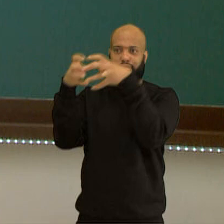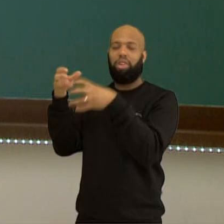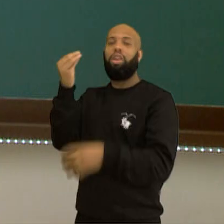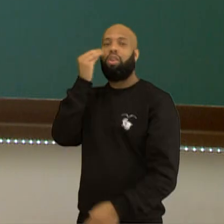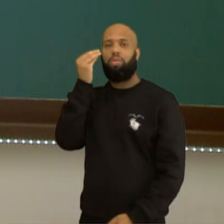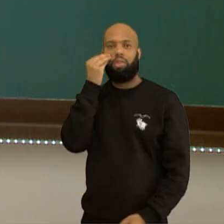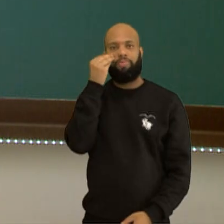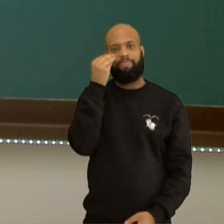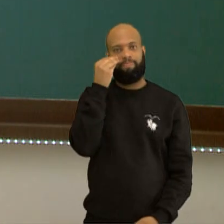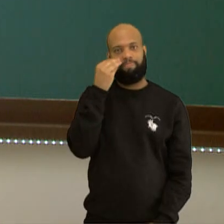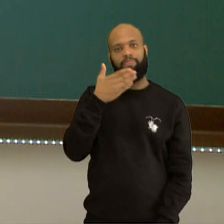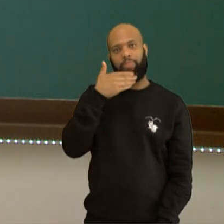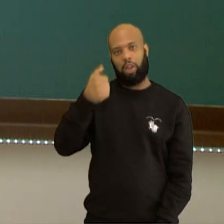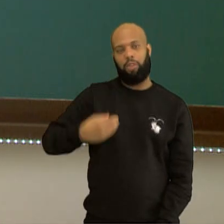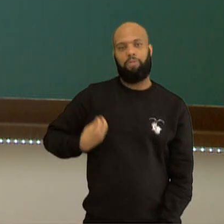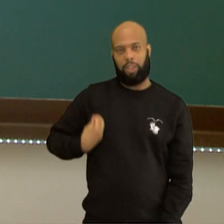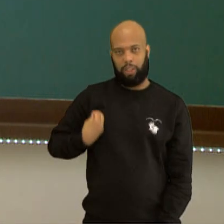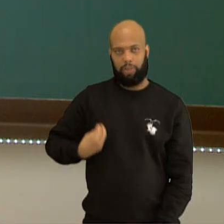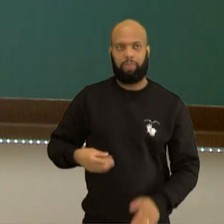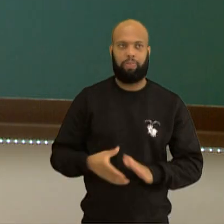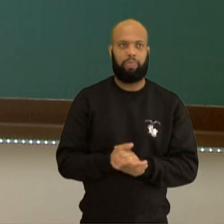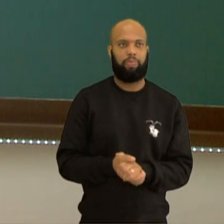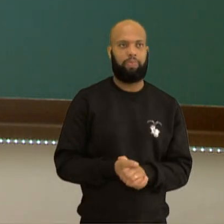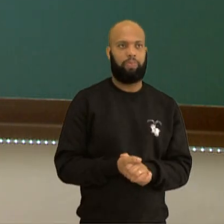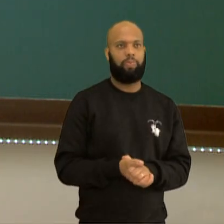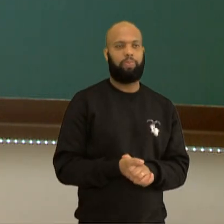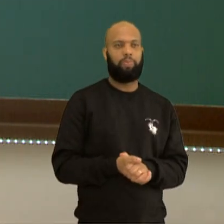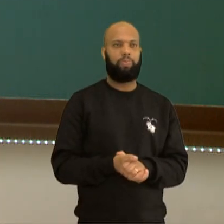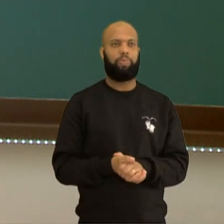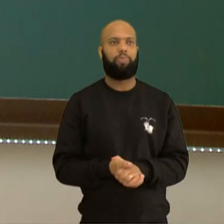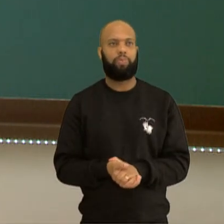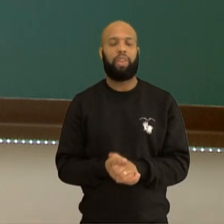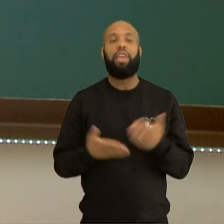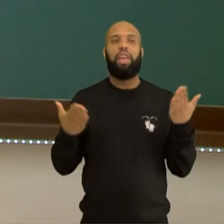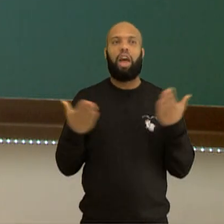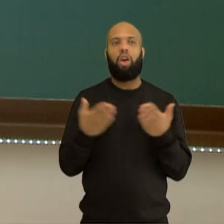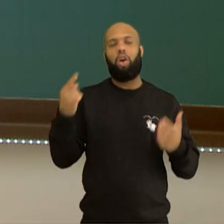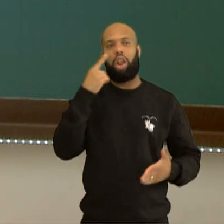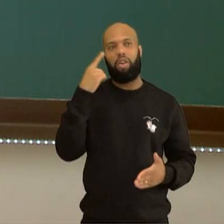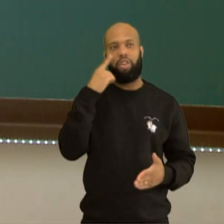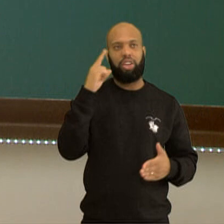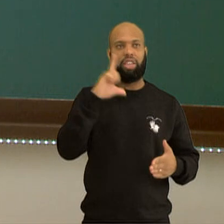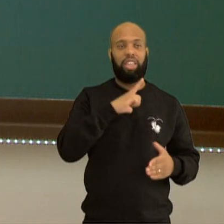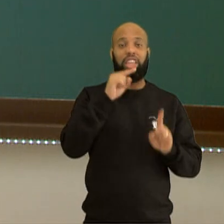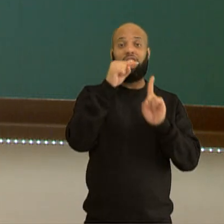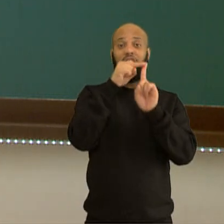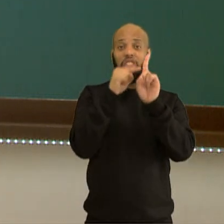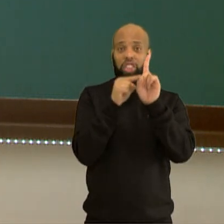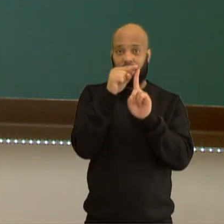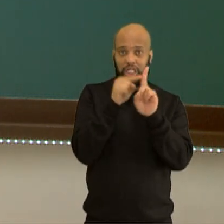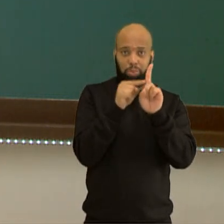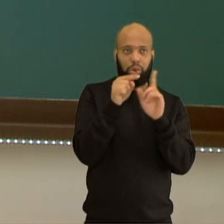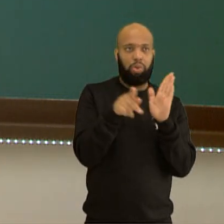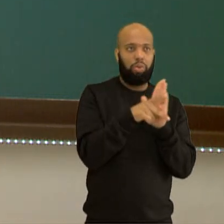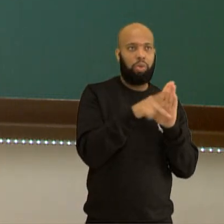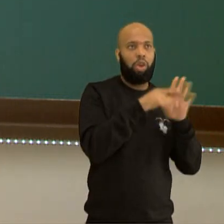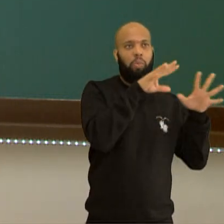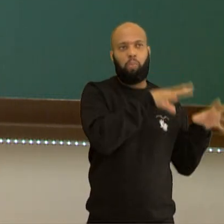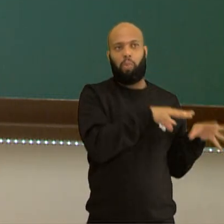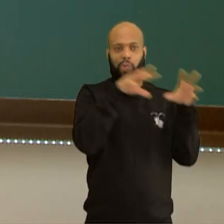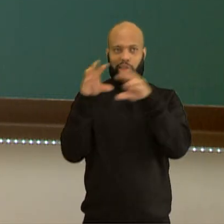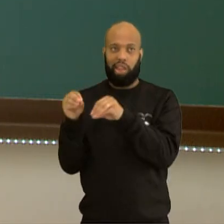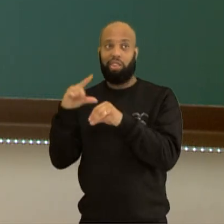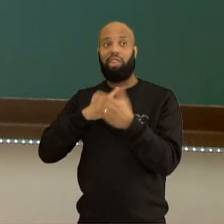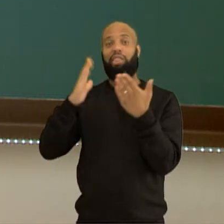buscar melhores condições de vida em outras partes, certo? E aí vamos pensar um pouquinho nos tipos de migrações.